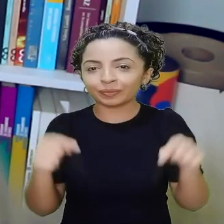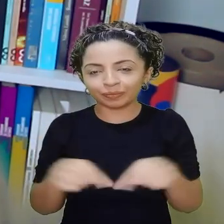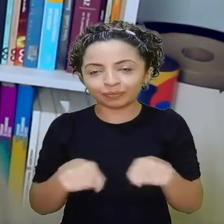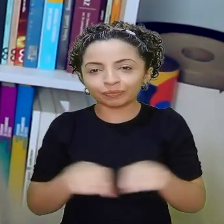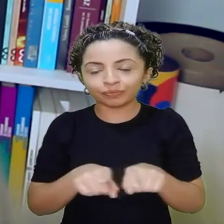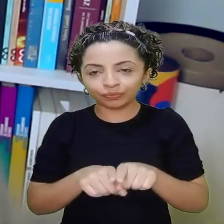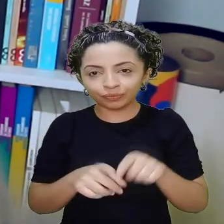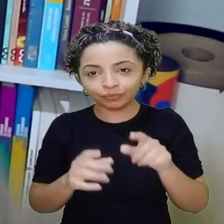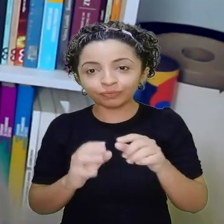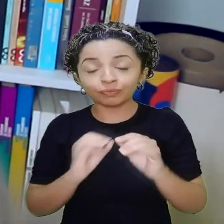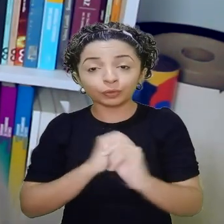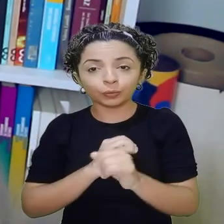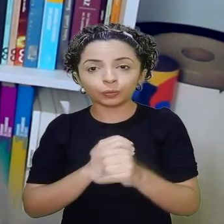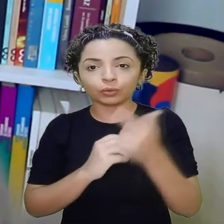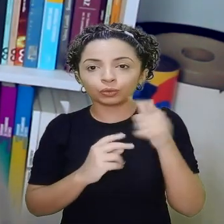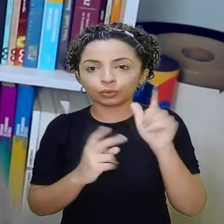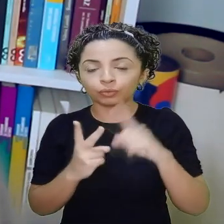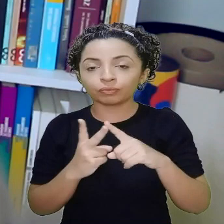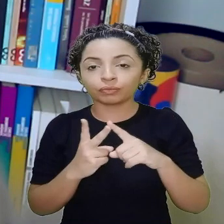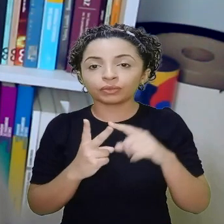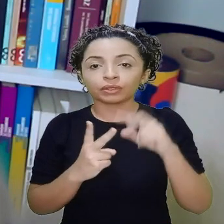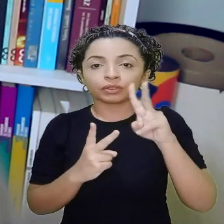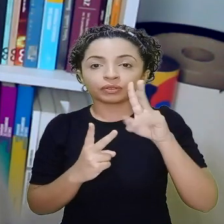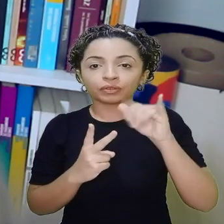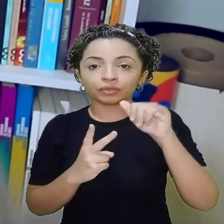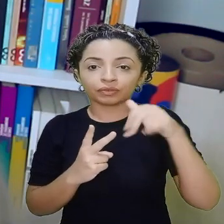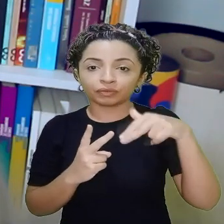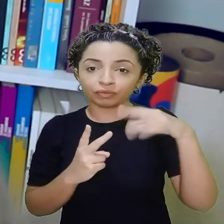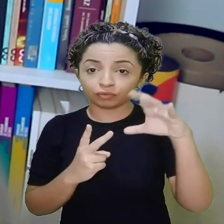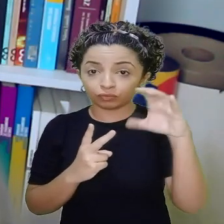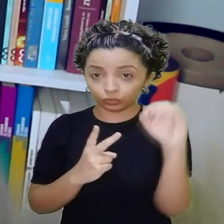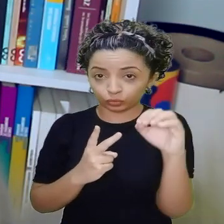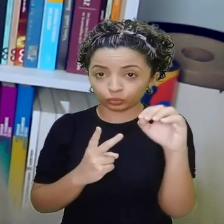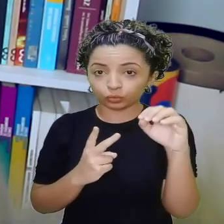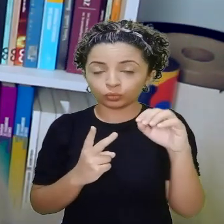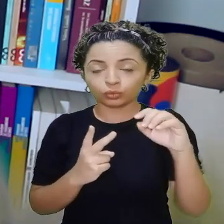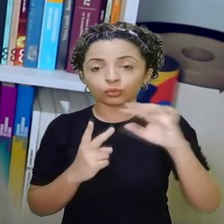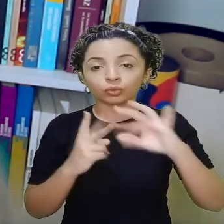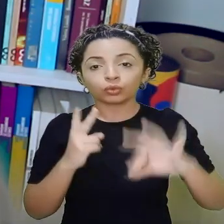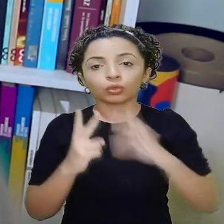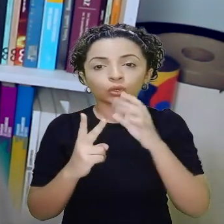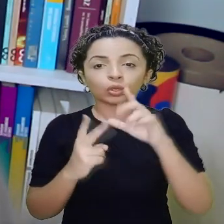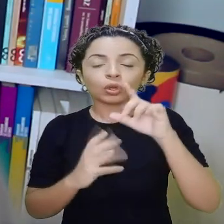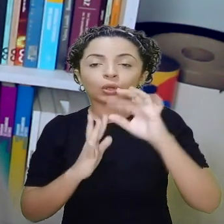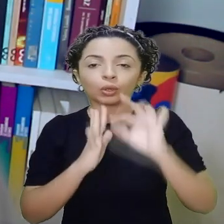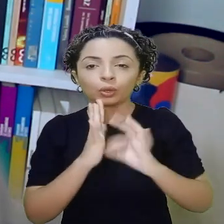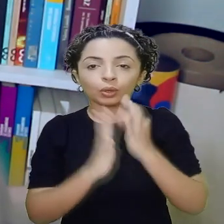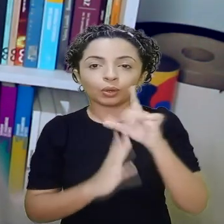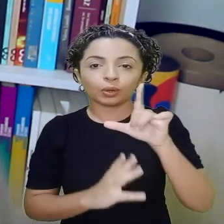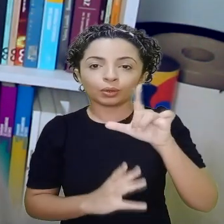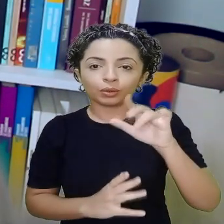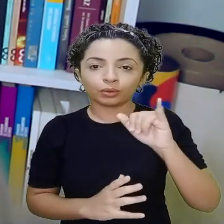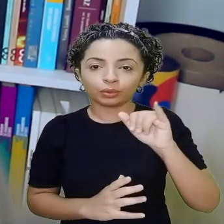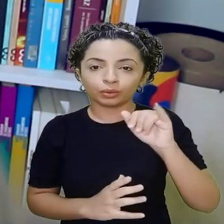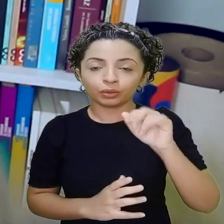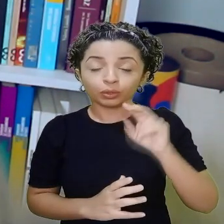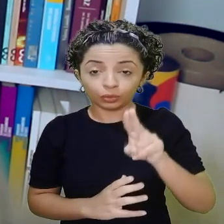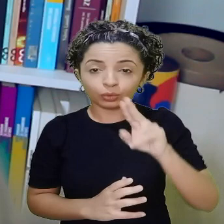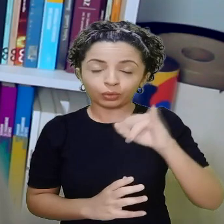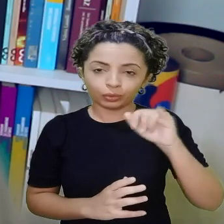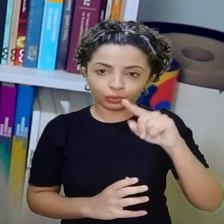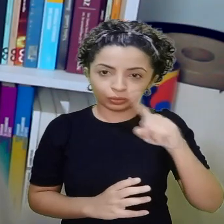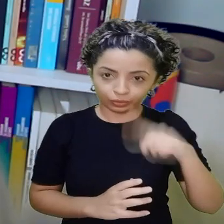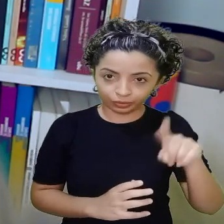também trazendo essas características nesse conto, 17 de abril. E um outro conto que eu li foi O Vinco, da